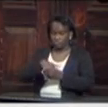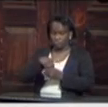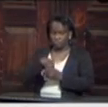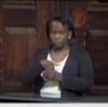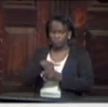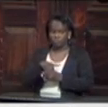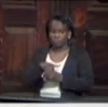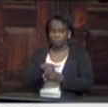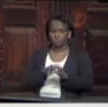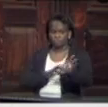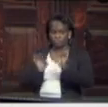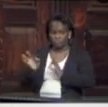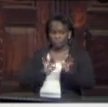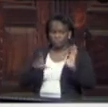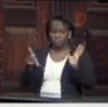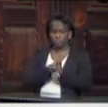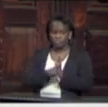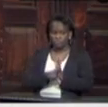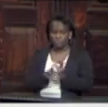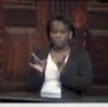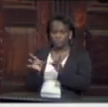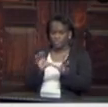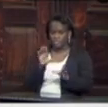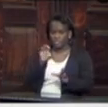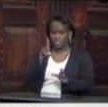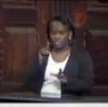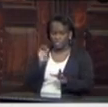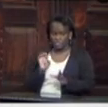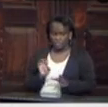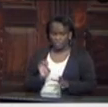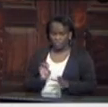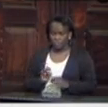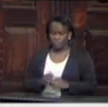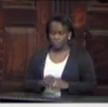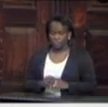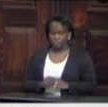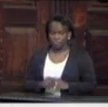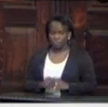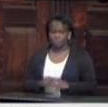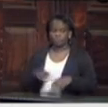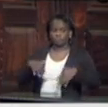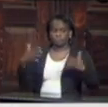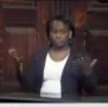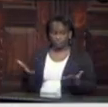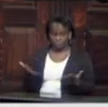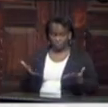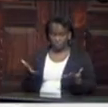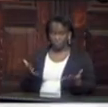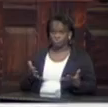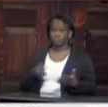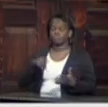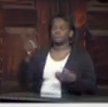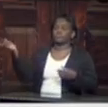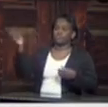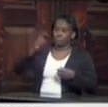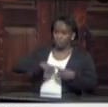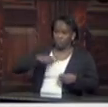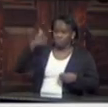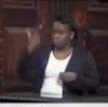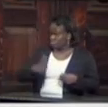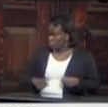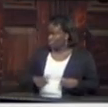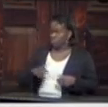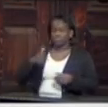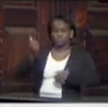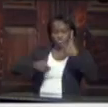votação do projeto de lei de venda da SEDAI. E agora estamos retornando a